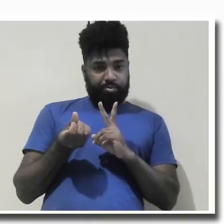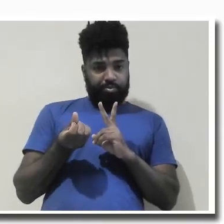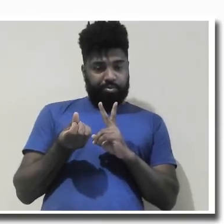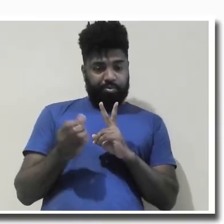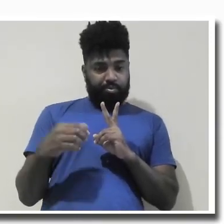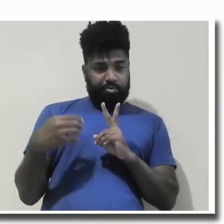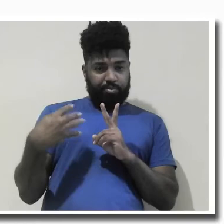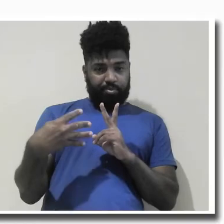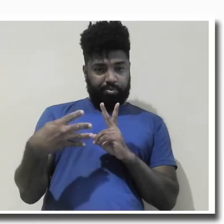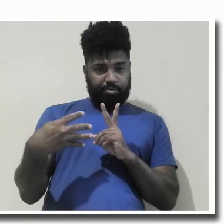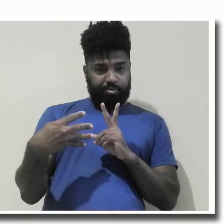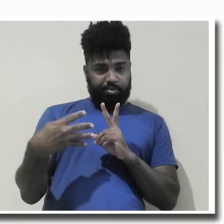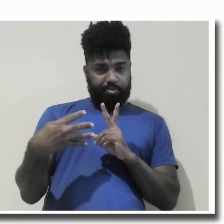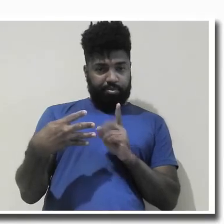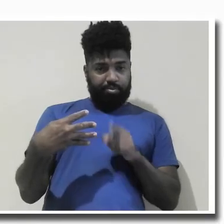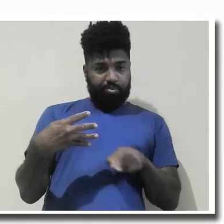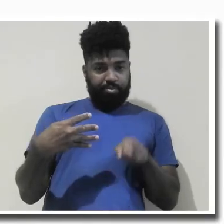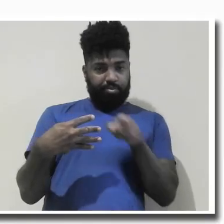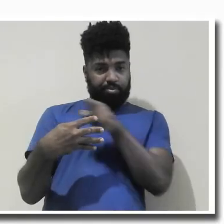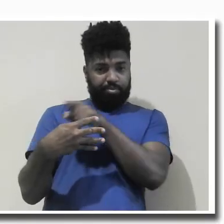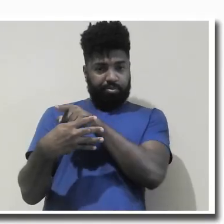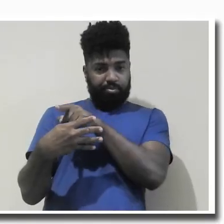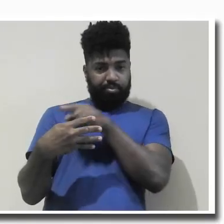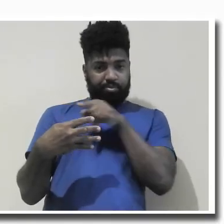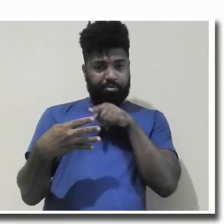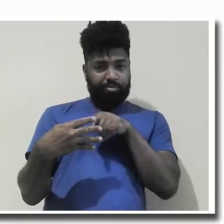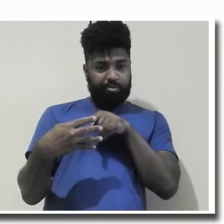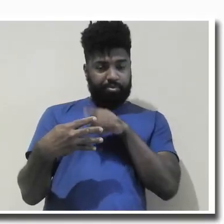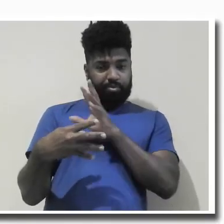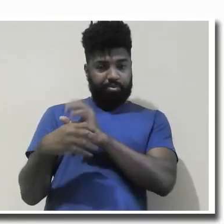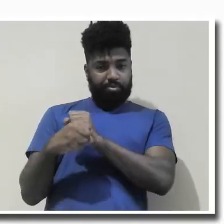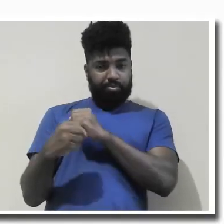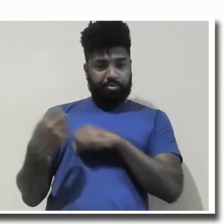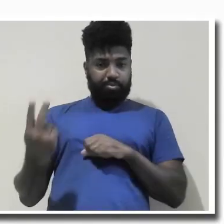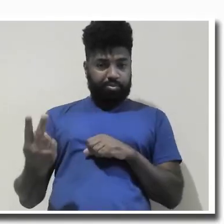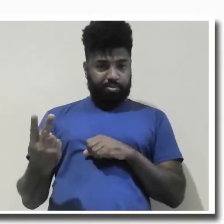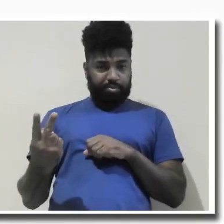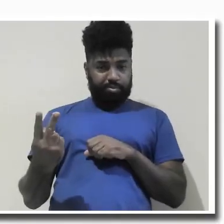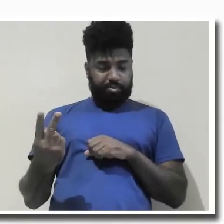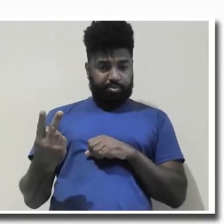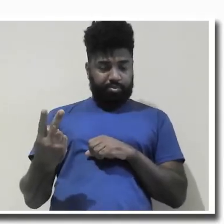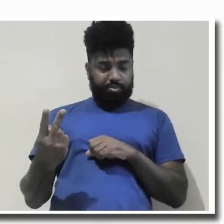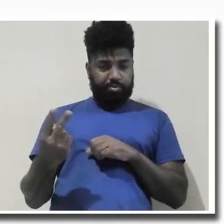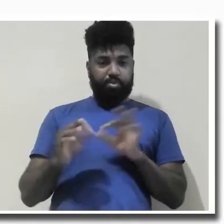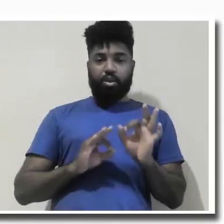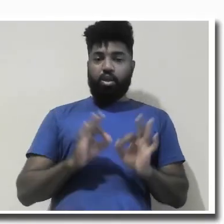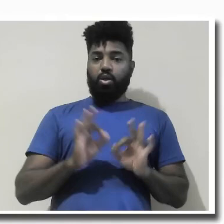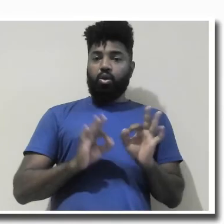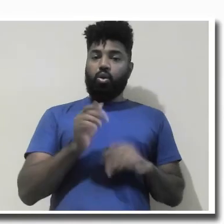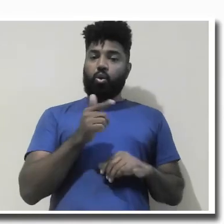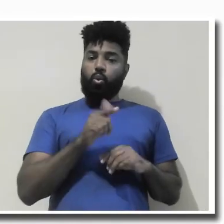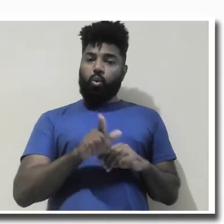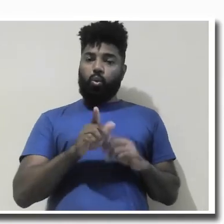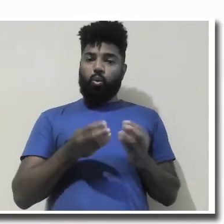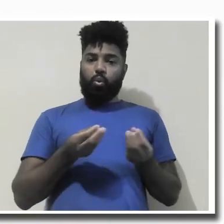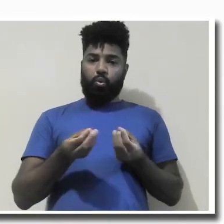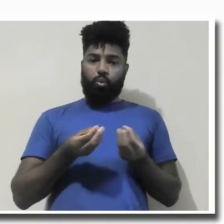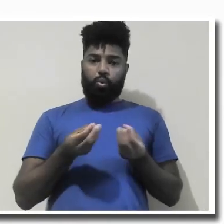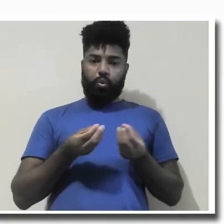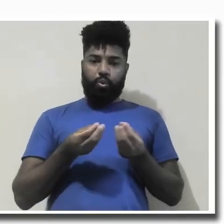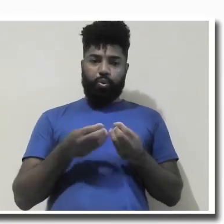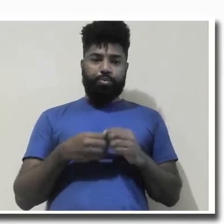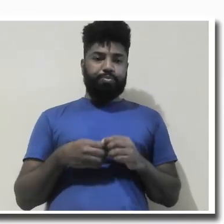é 4. Raiz quadrada de 4 é 2. Calculando da outra forma, multiplicando o